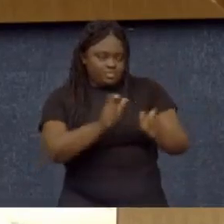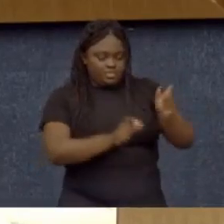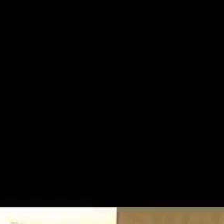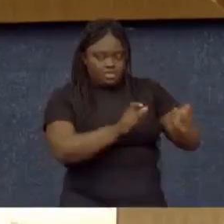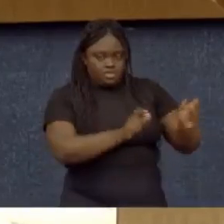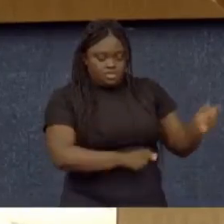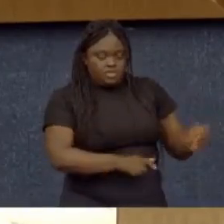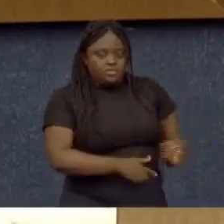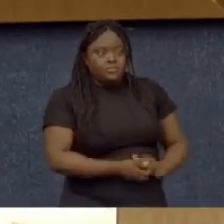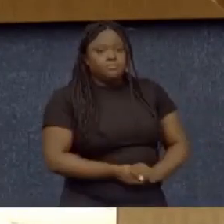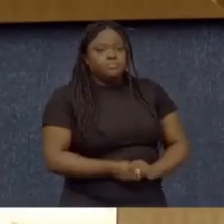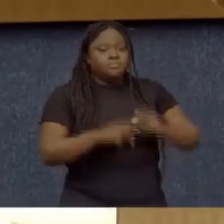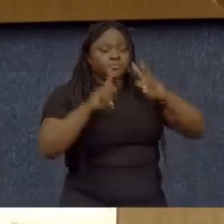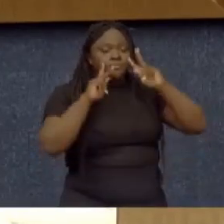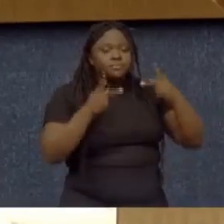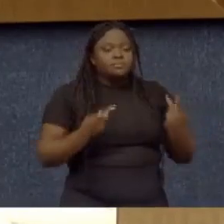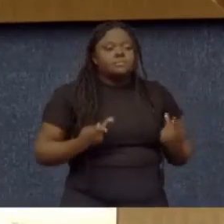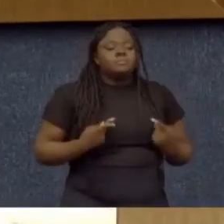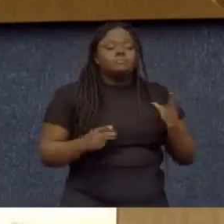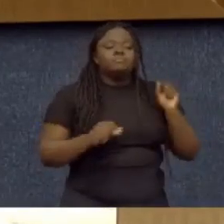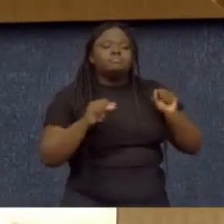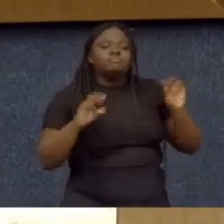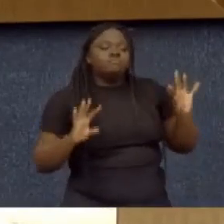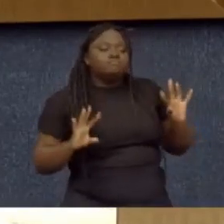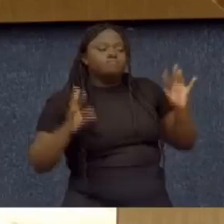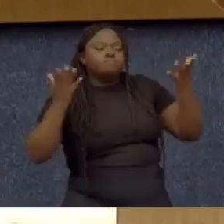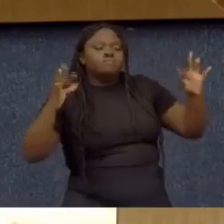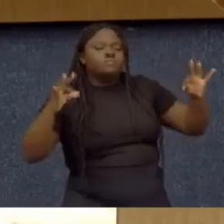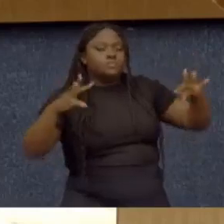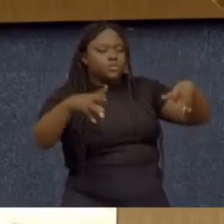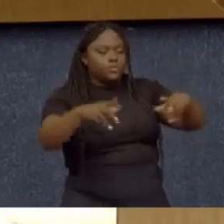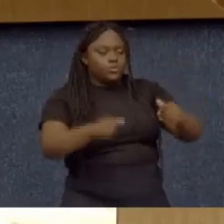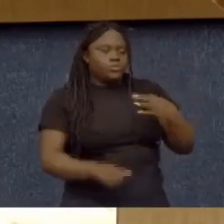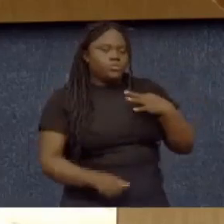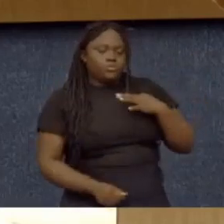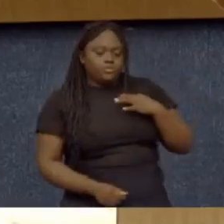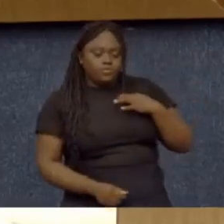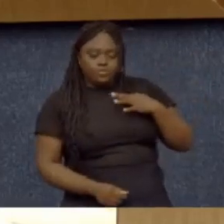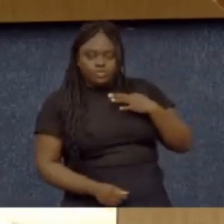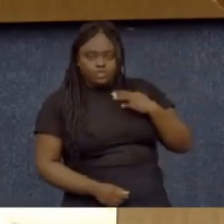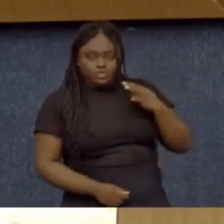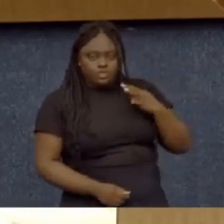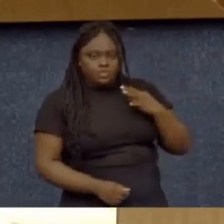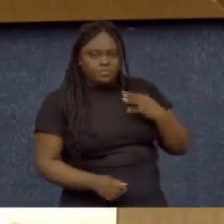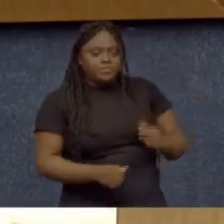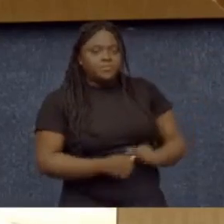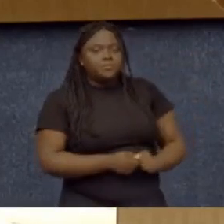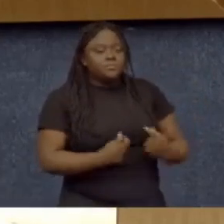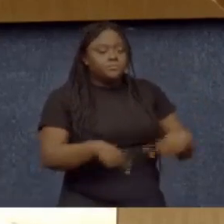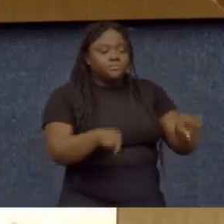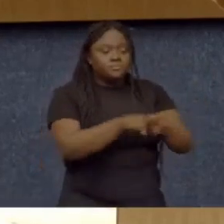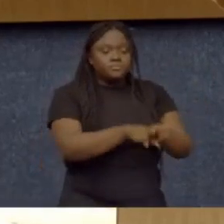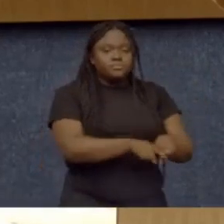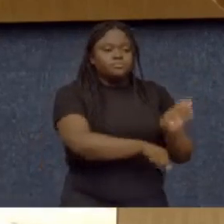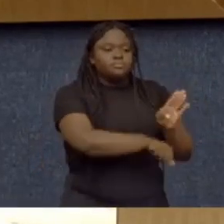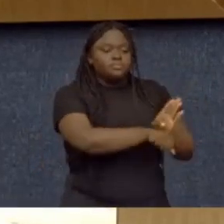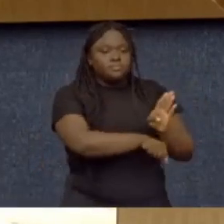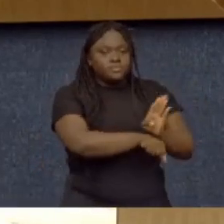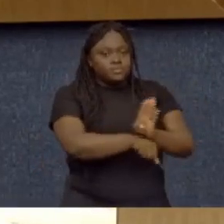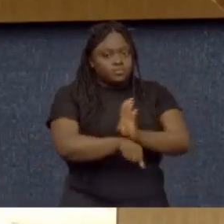Este reconhecimento é uma celebração de todos voluntários, parceiros, apoiadores,